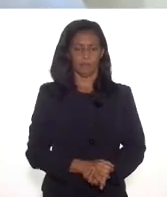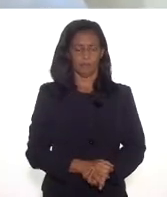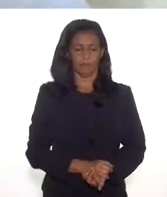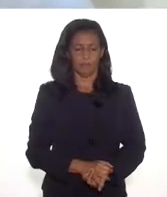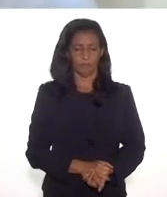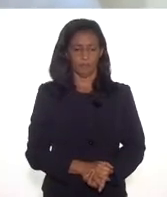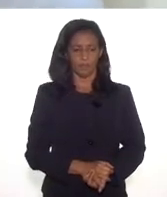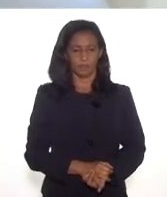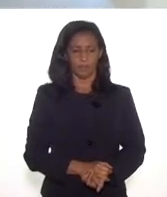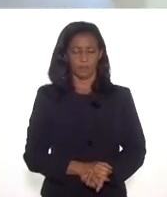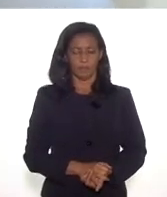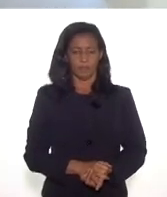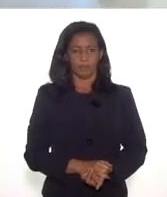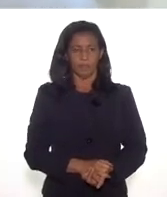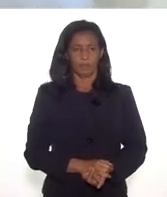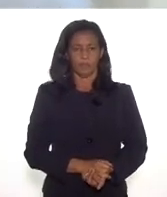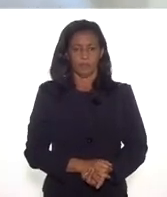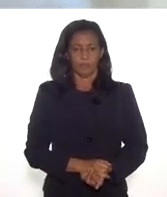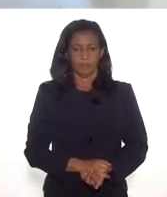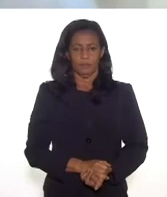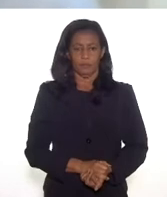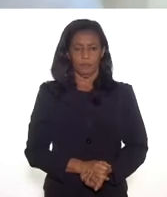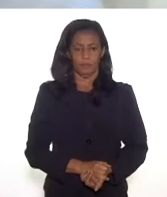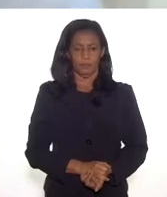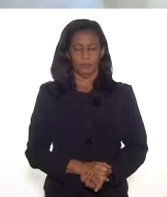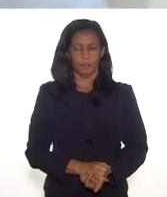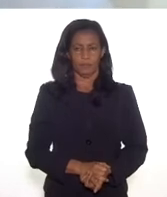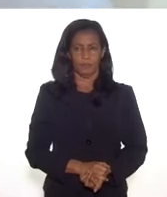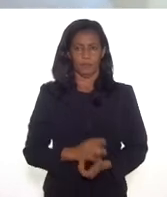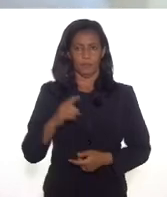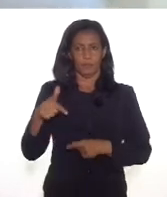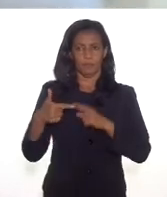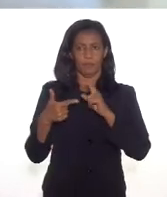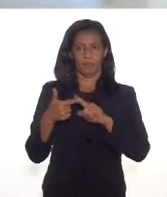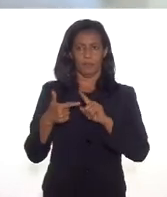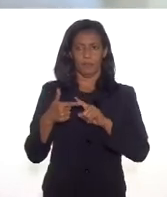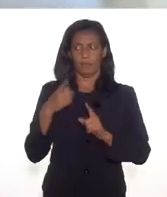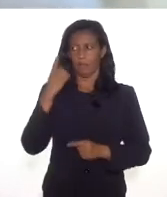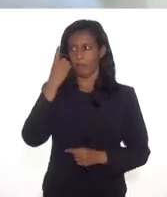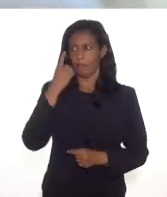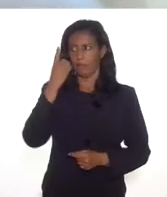Deputado Flávio Serafini é o próximo orador escrito.